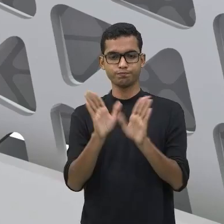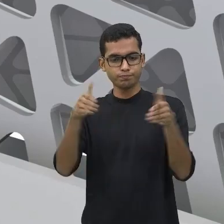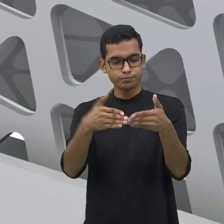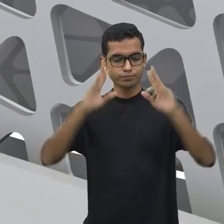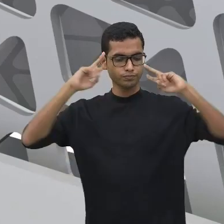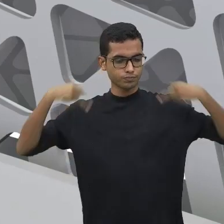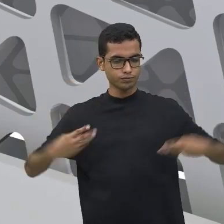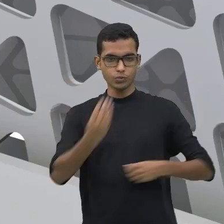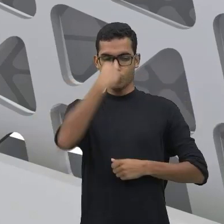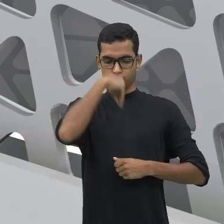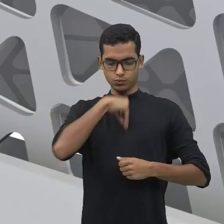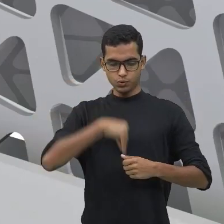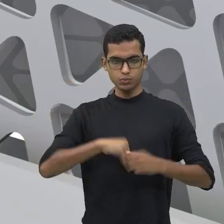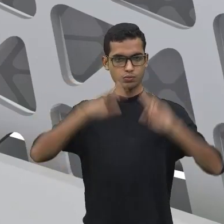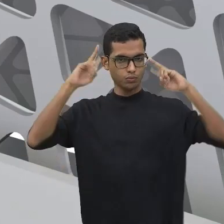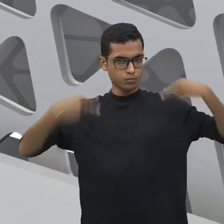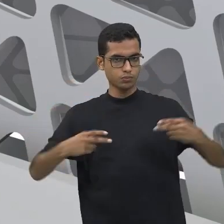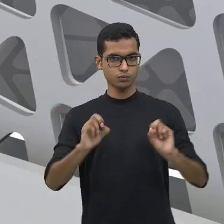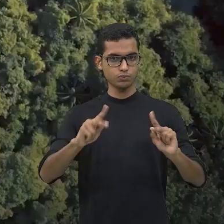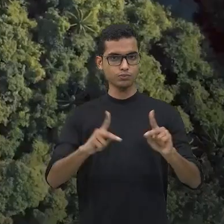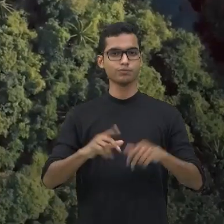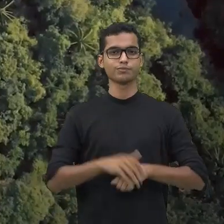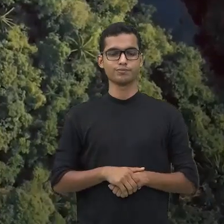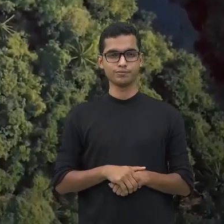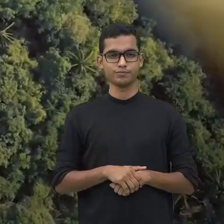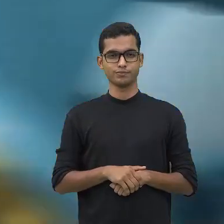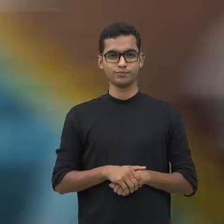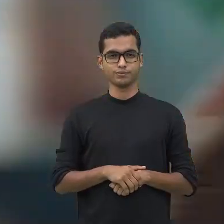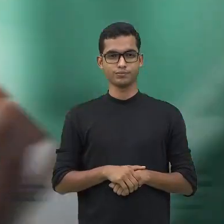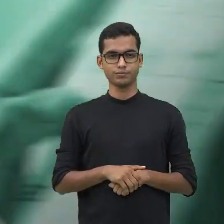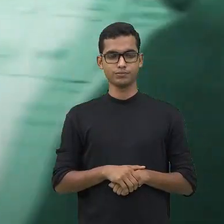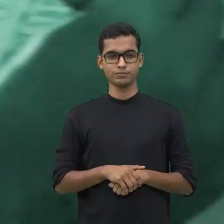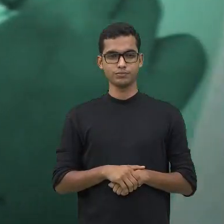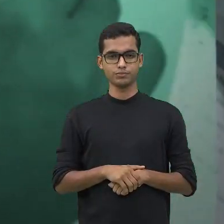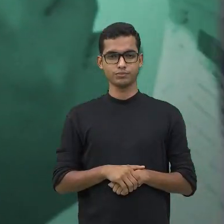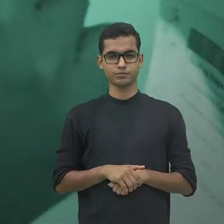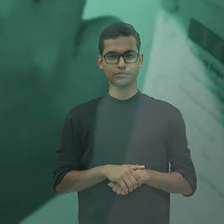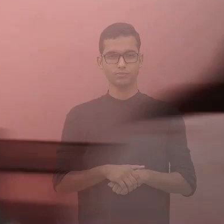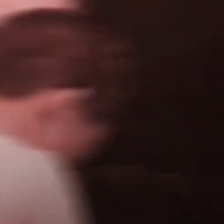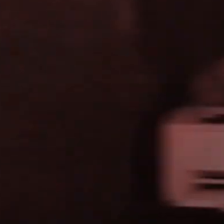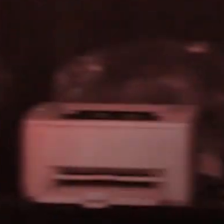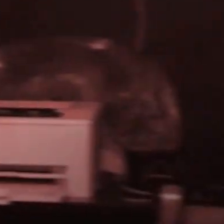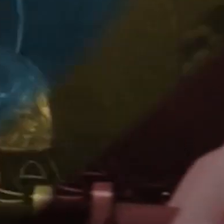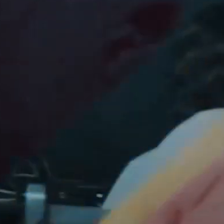humano. Espero que você tenha aprendido bastante.